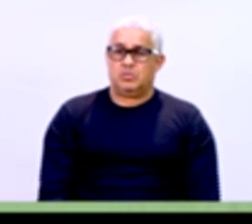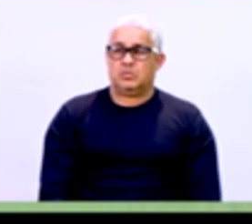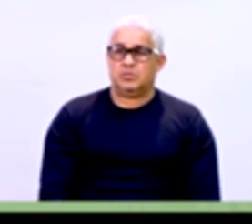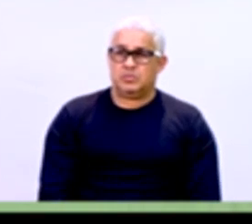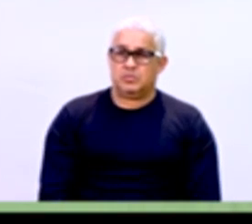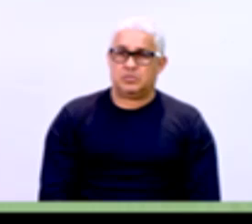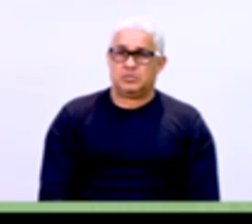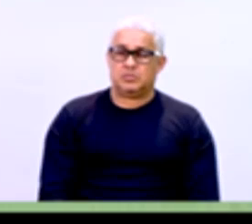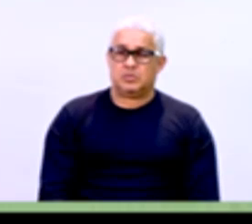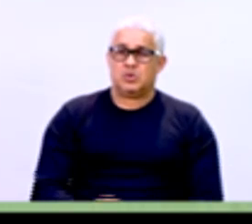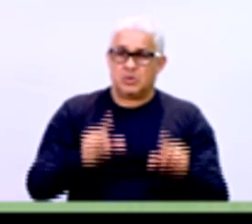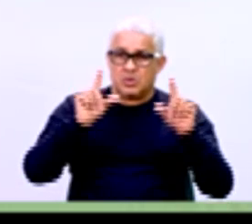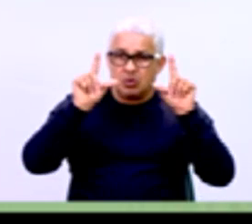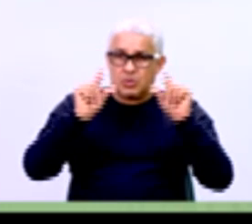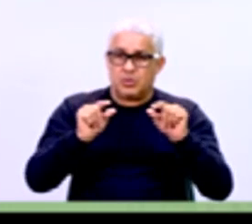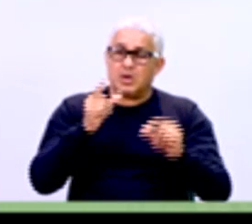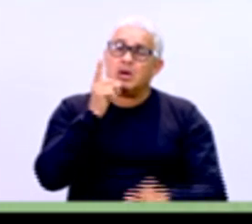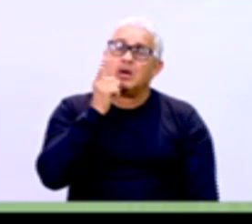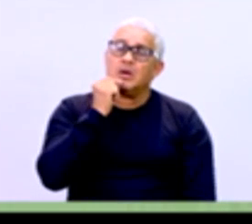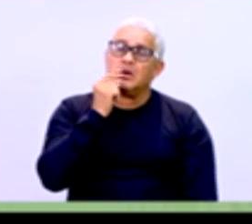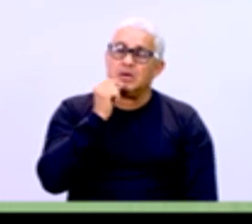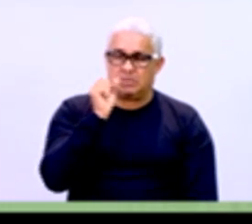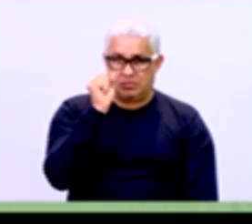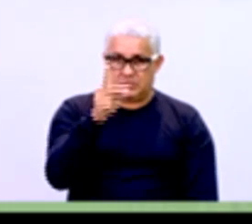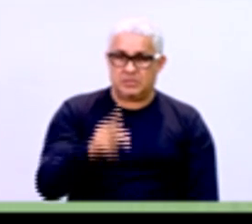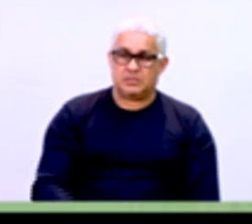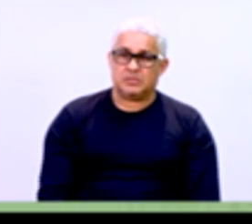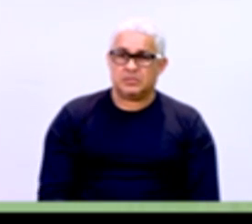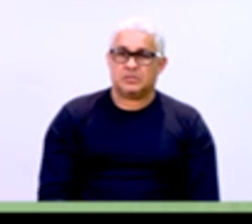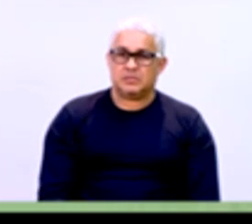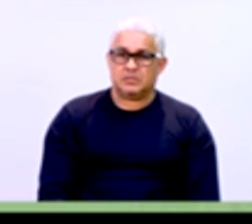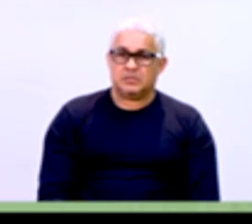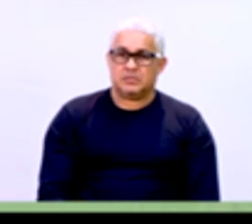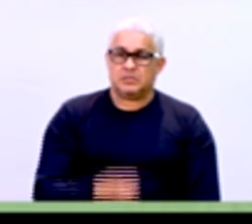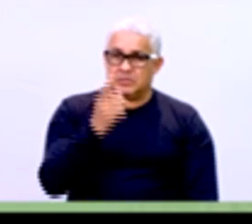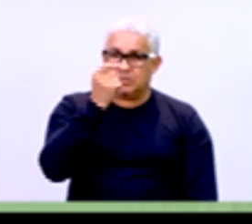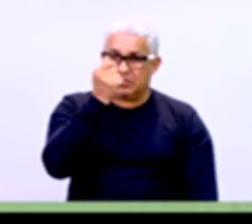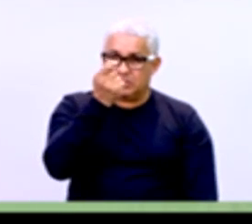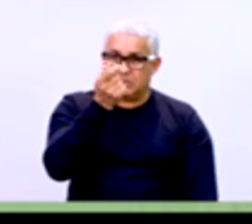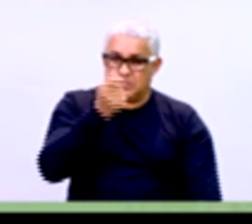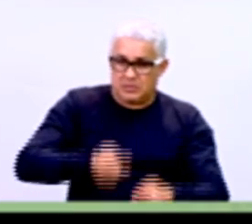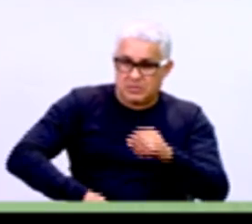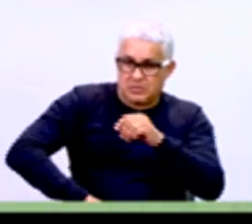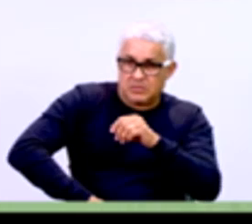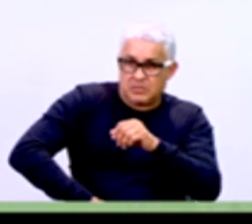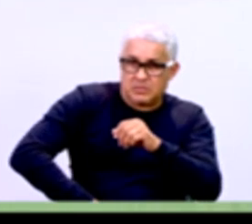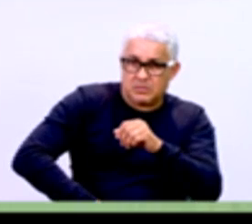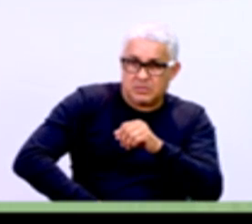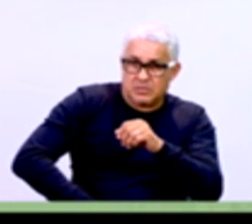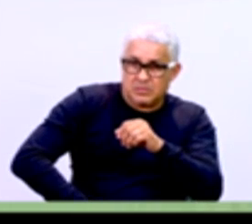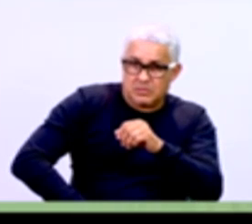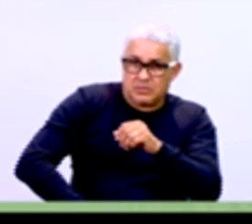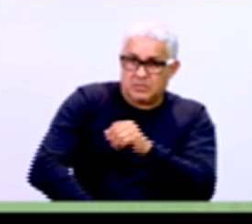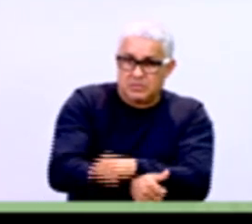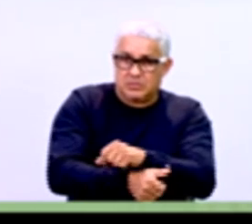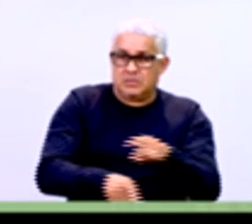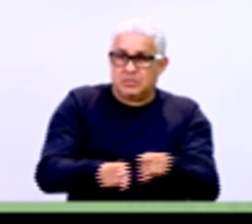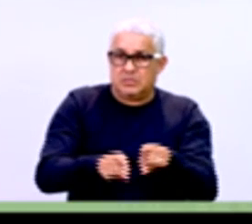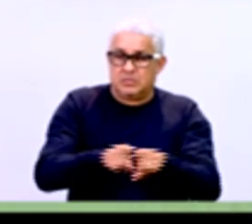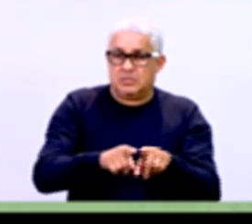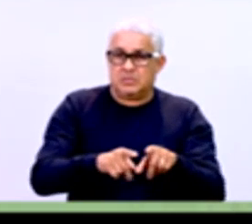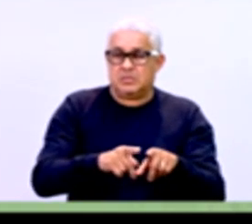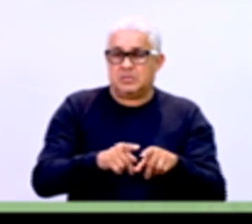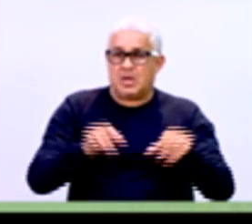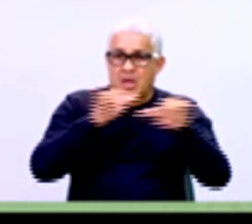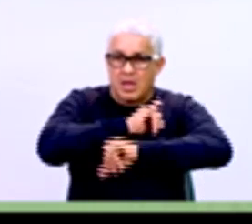Economia de água, ok. Maior investimento em propaganda, ok. Maior investimento em propaganda e